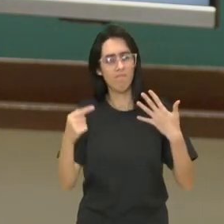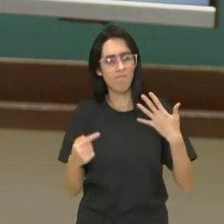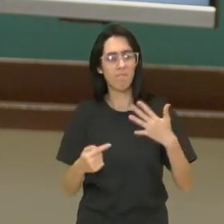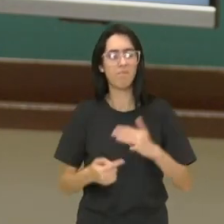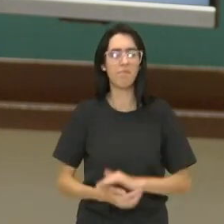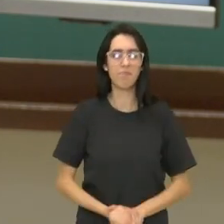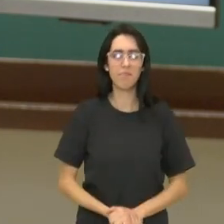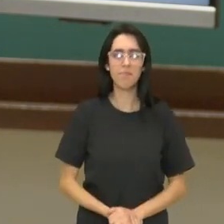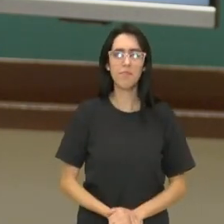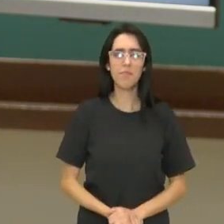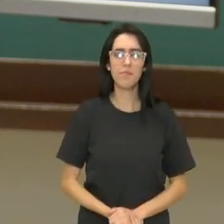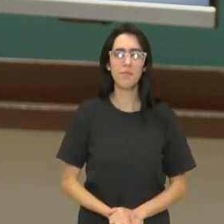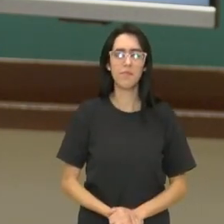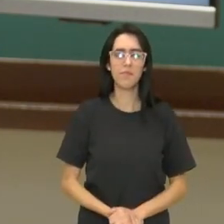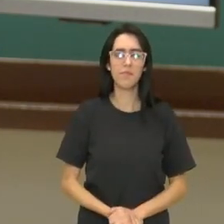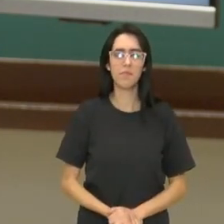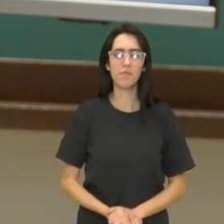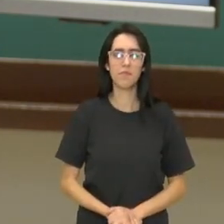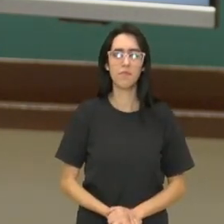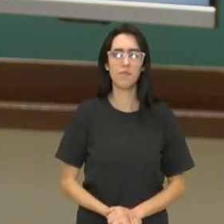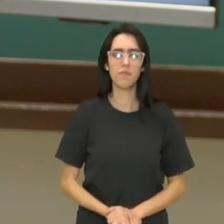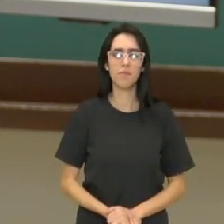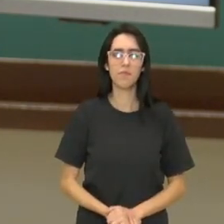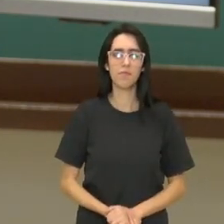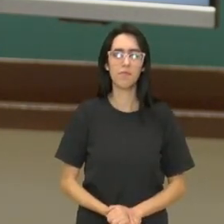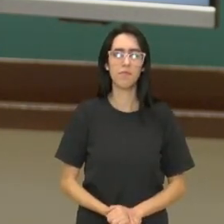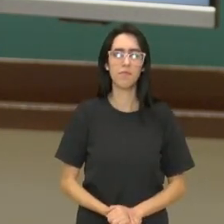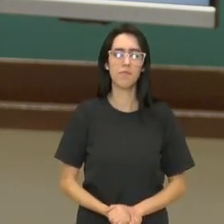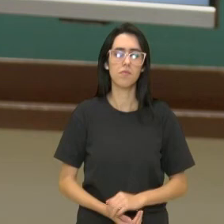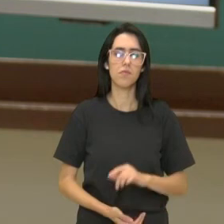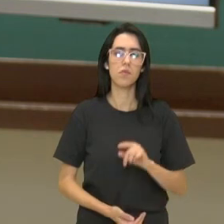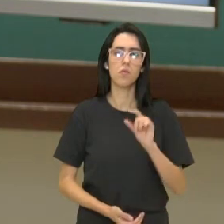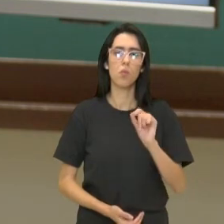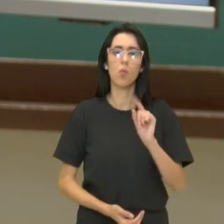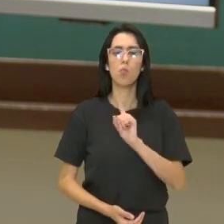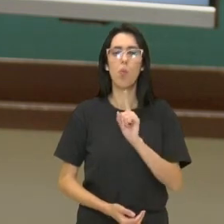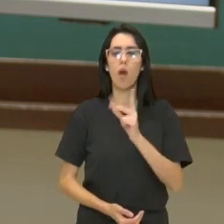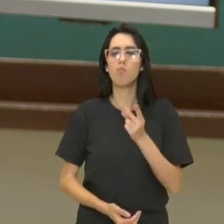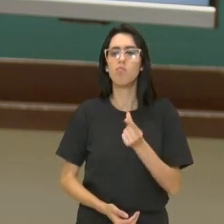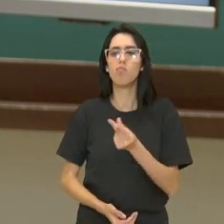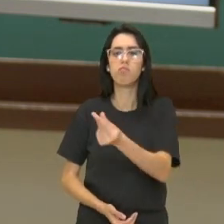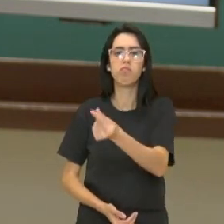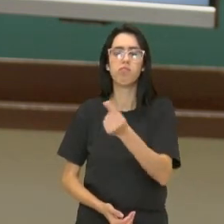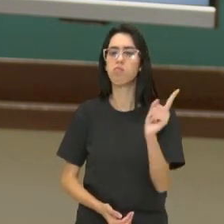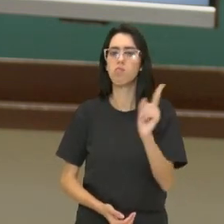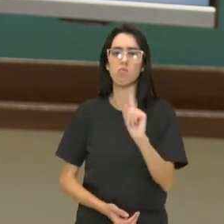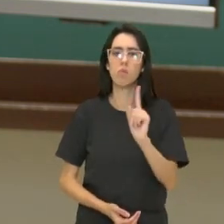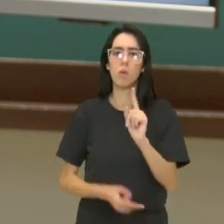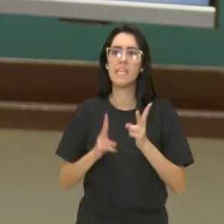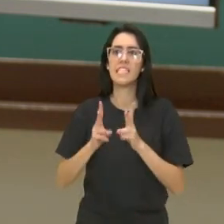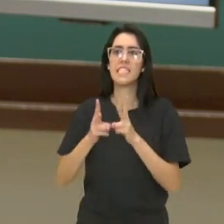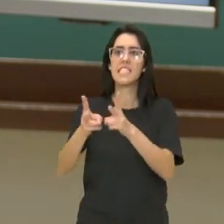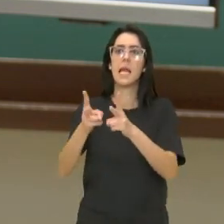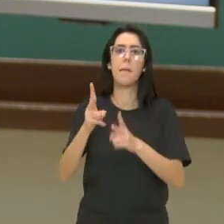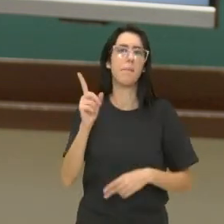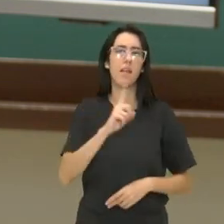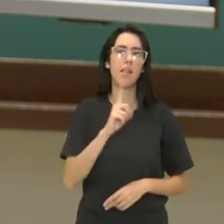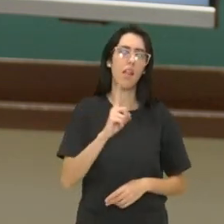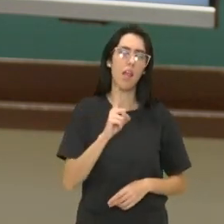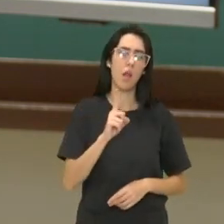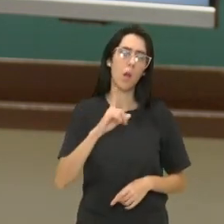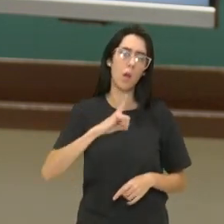poner-se, né? Poner-se não é duradouro, para sempre, né?